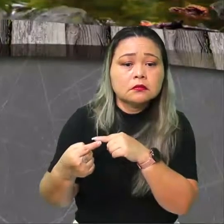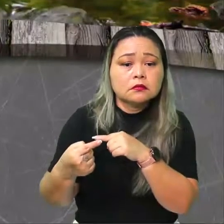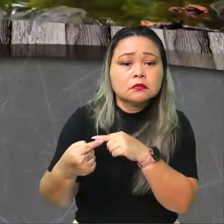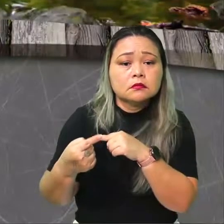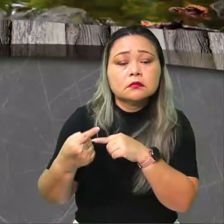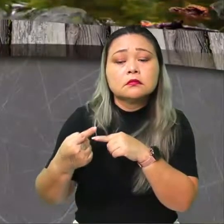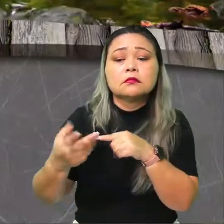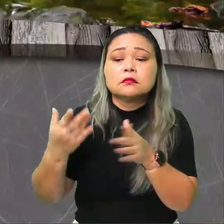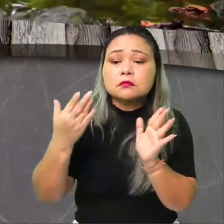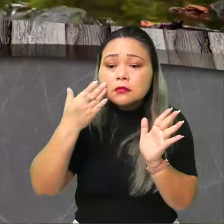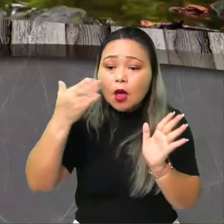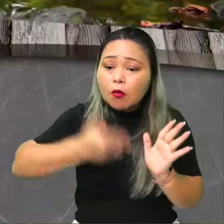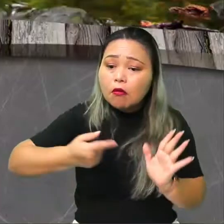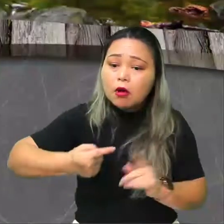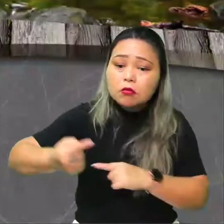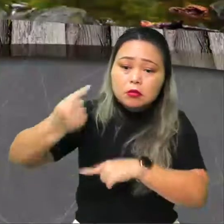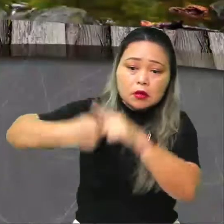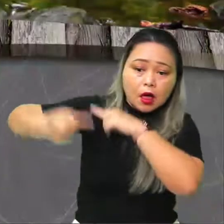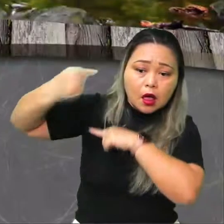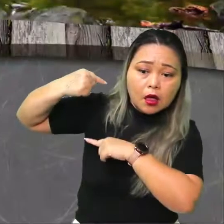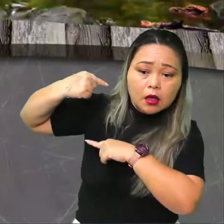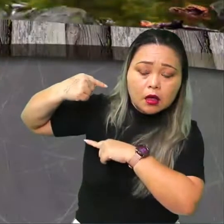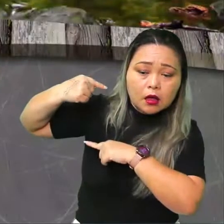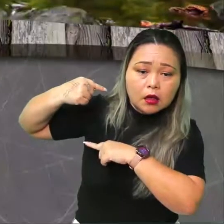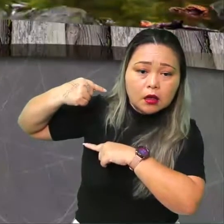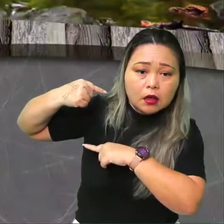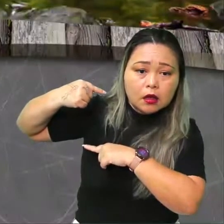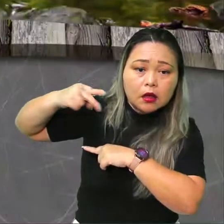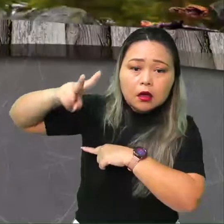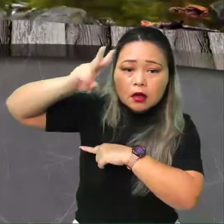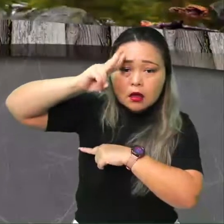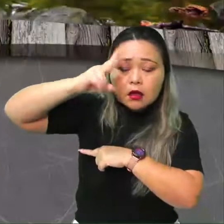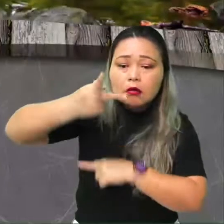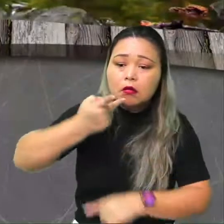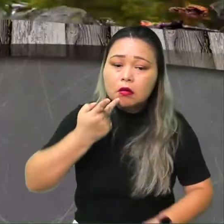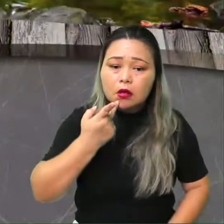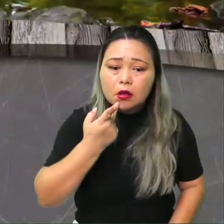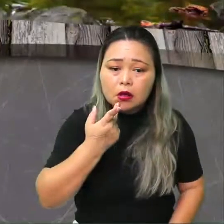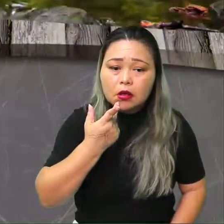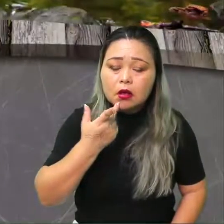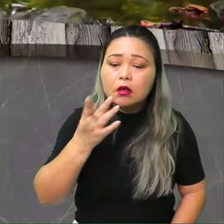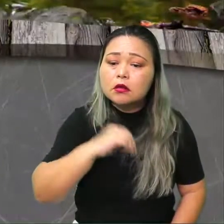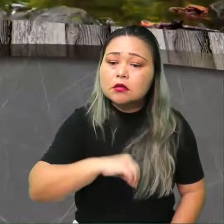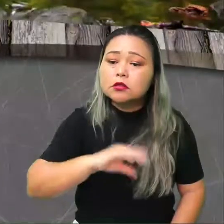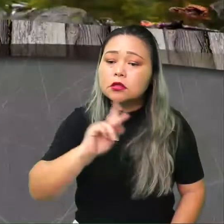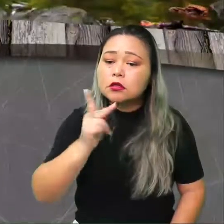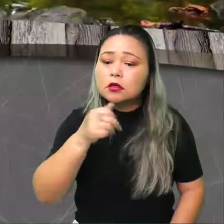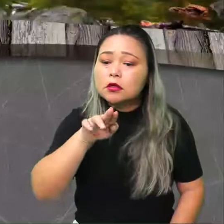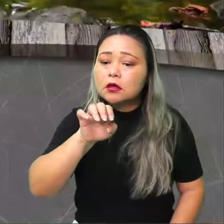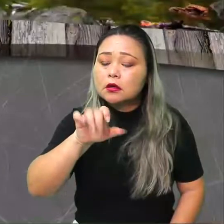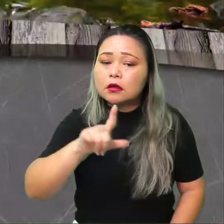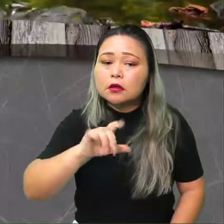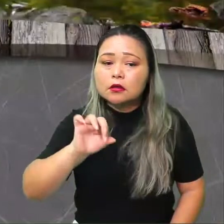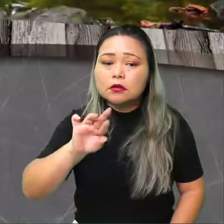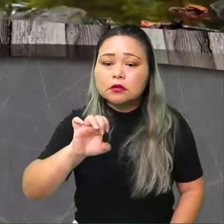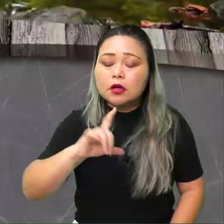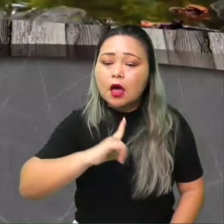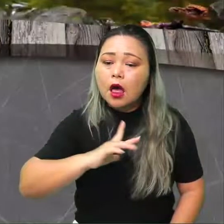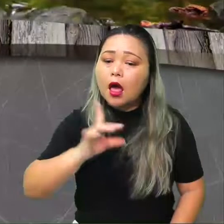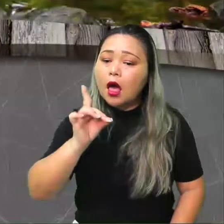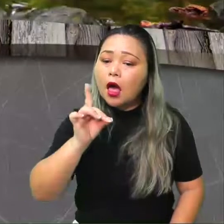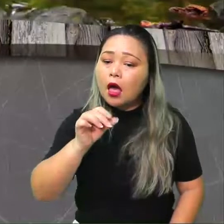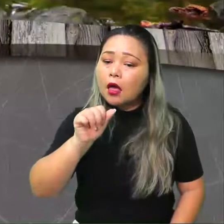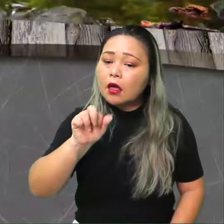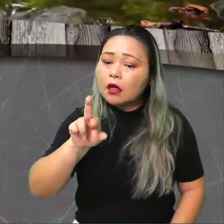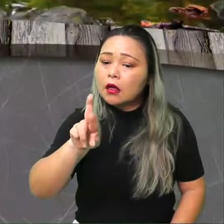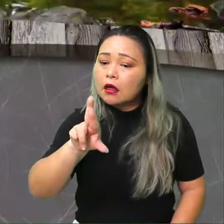vai comprovar aquilo ali. Lembra que a gente estava falando de Charles Darwin? Quando ele propôs as ideias dela,